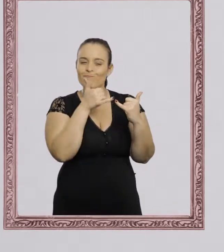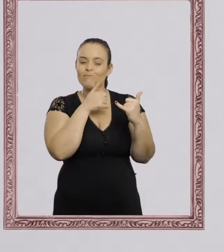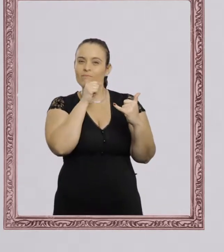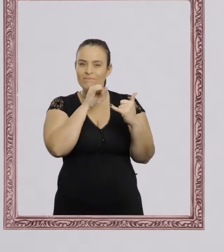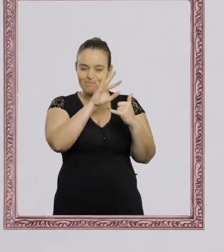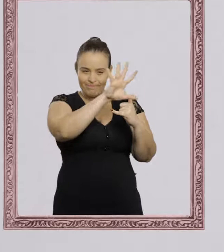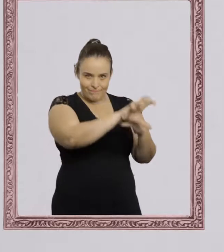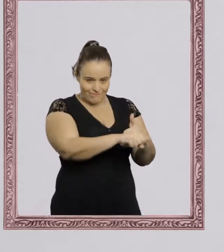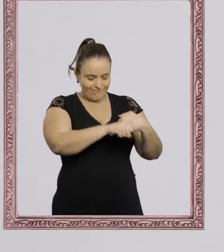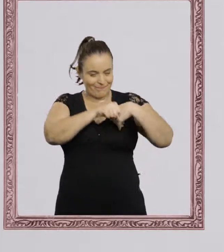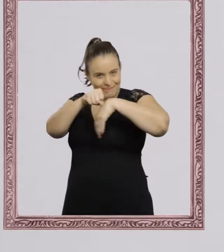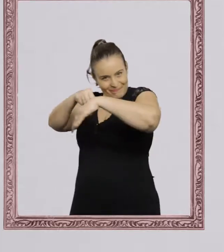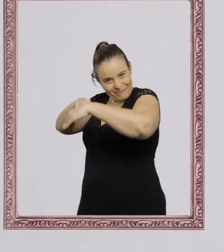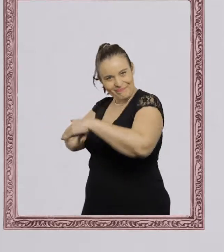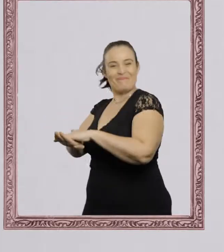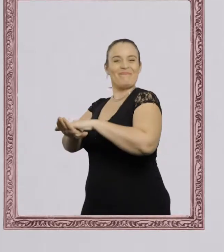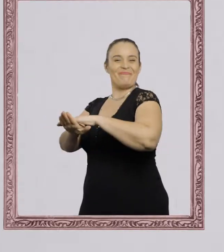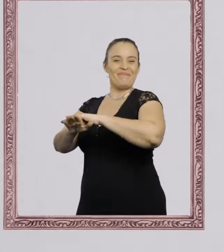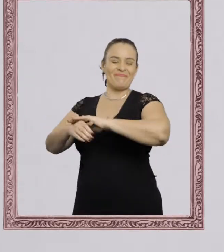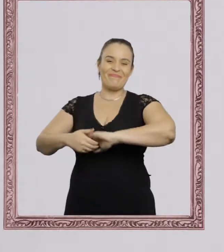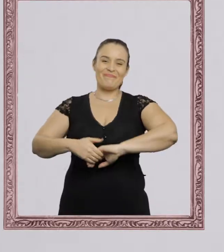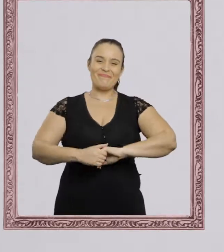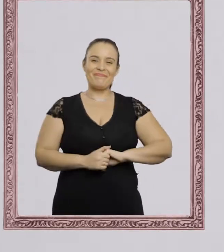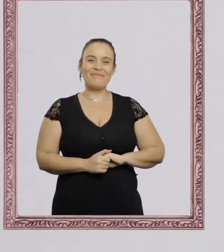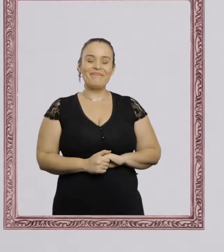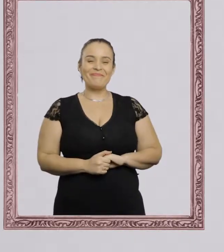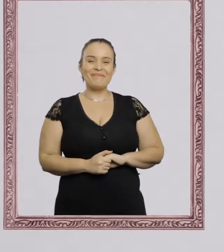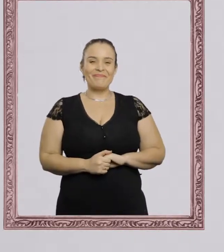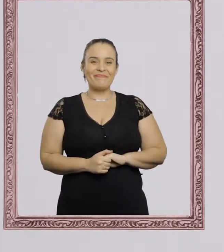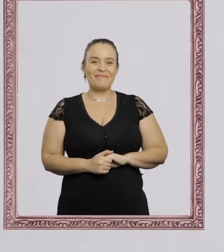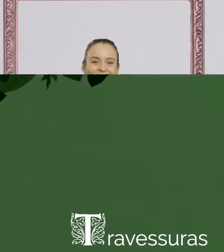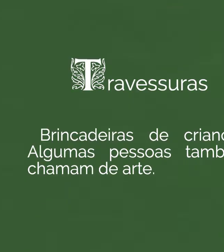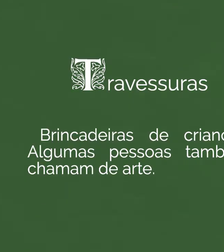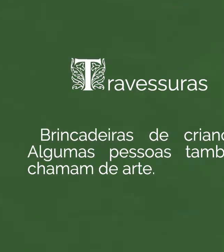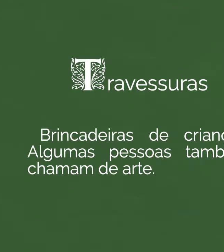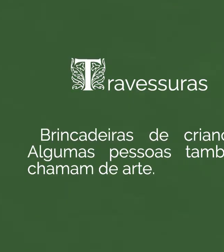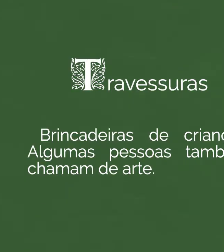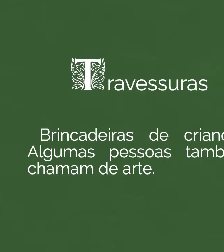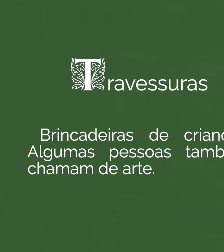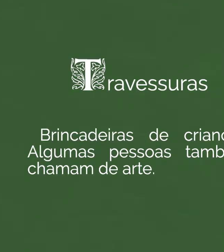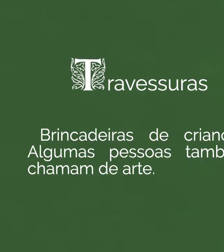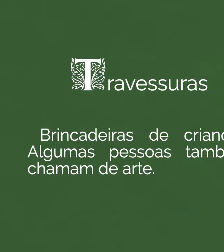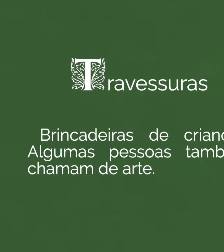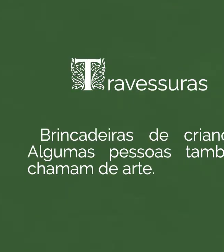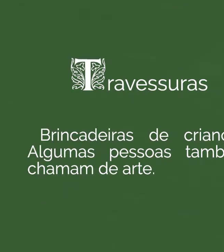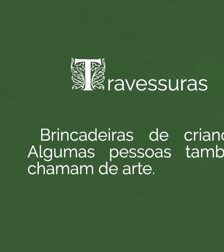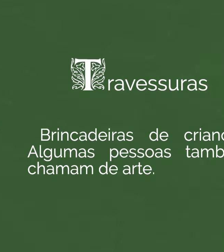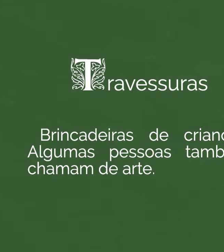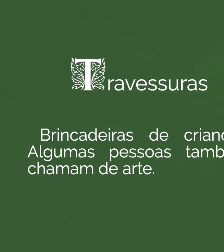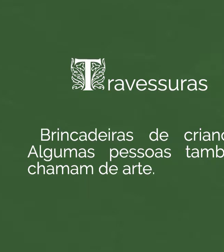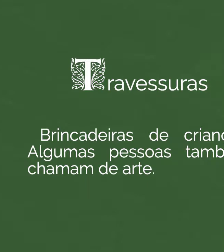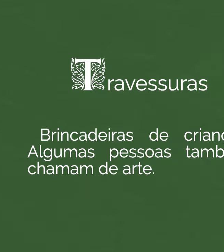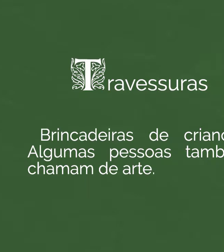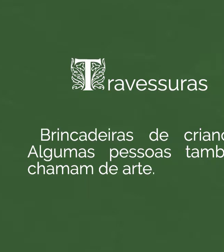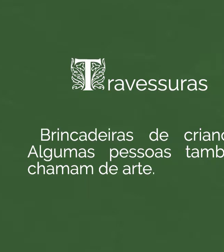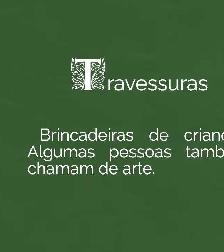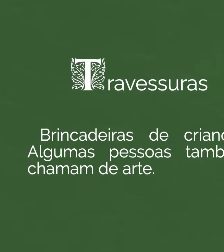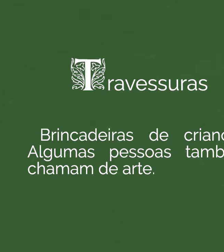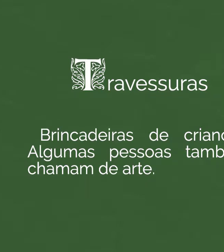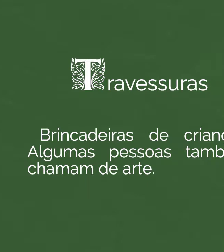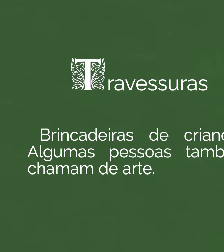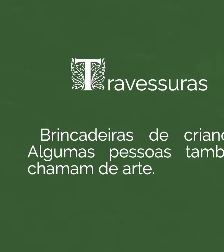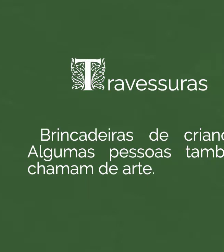camisetas, as mães dobrariam até ficarem bem pequenas. Travessuras. Brincadeiras de